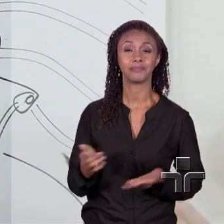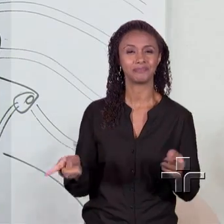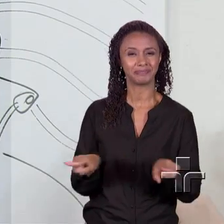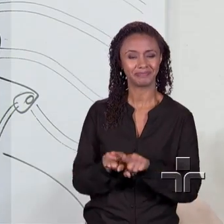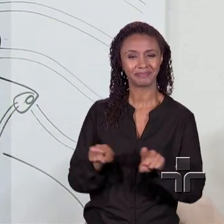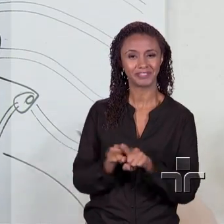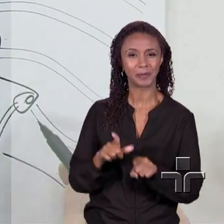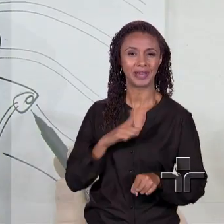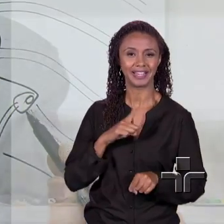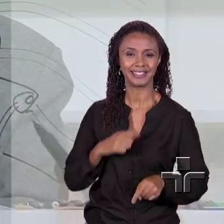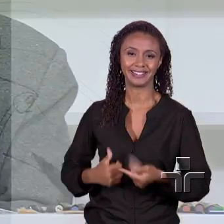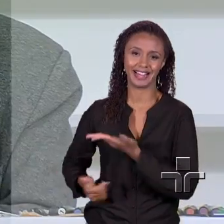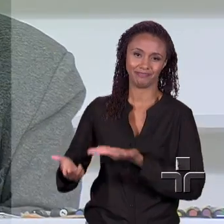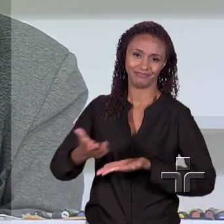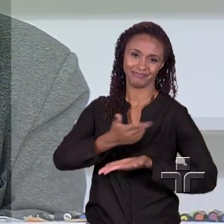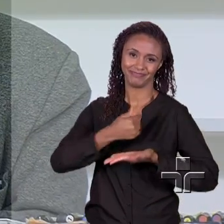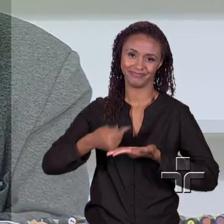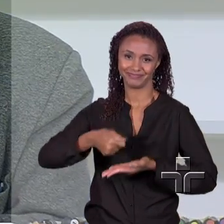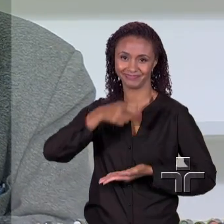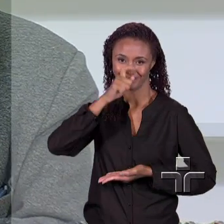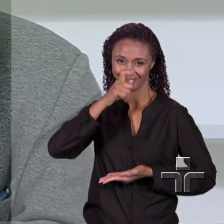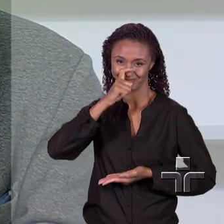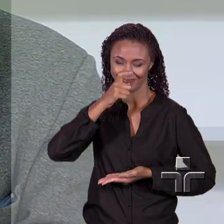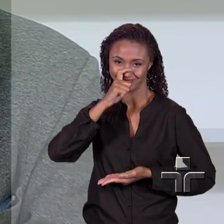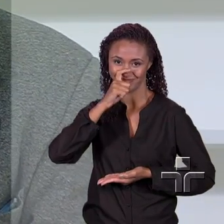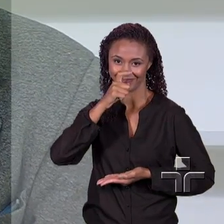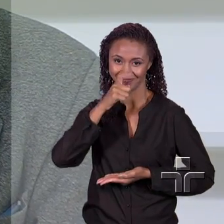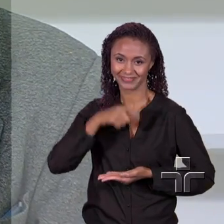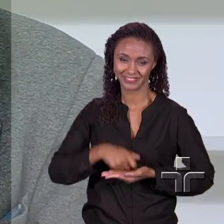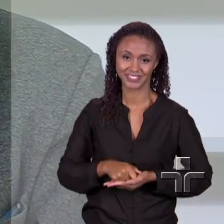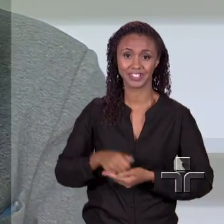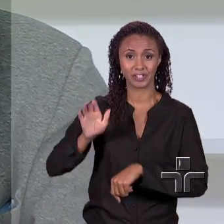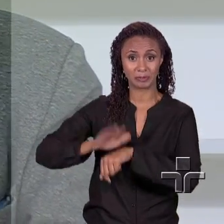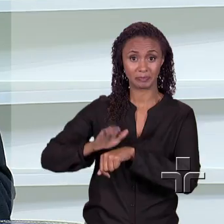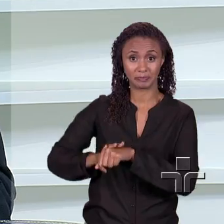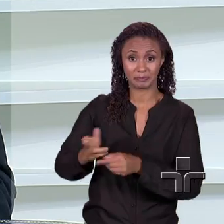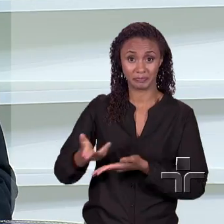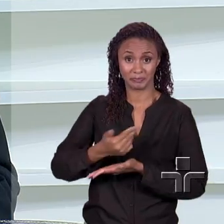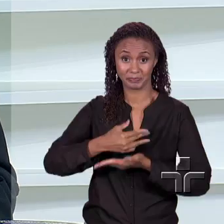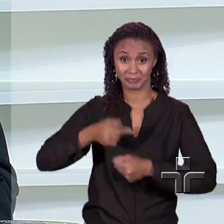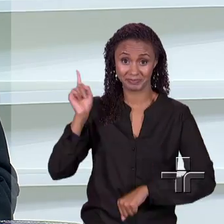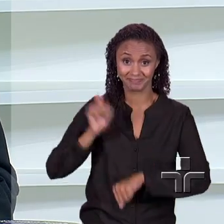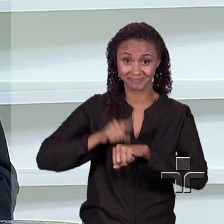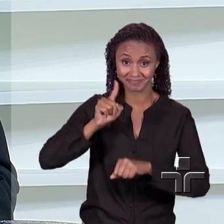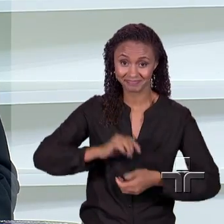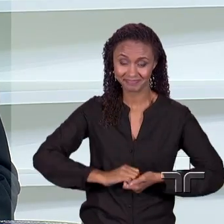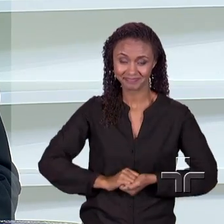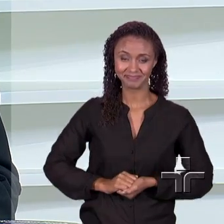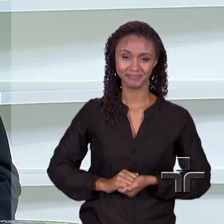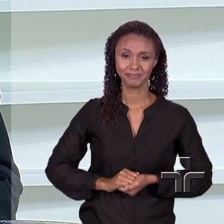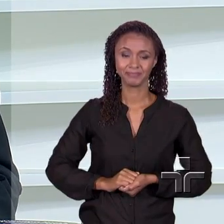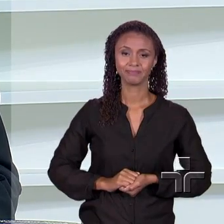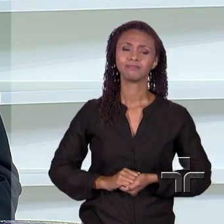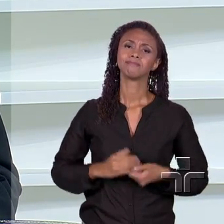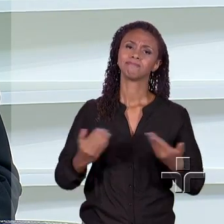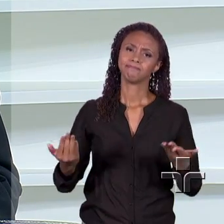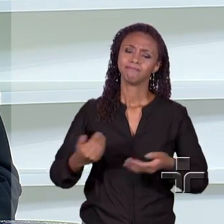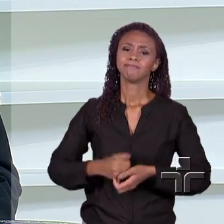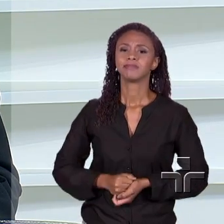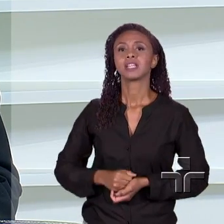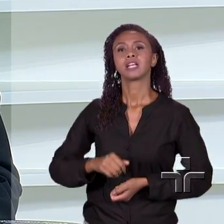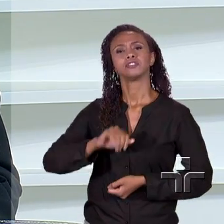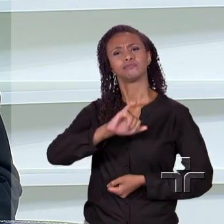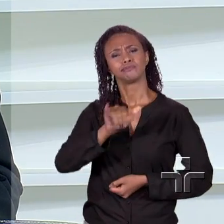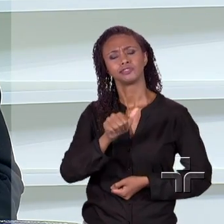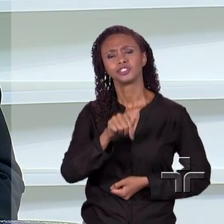o inovidável Paulo Caruso, com desenhos feitos em tempo real. James, muito obrigado por